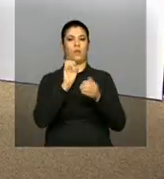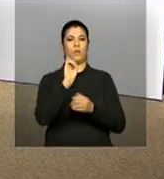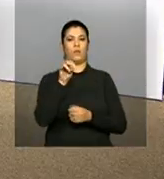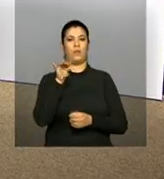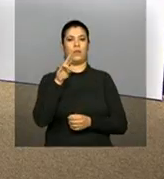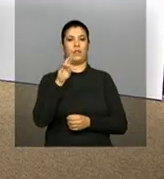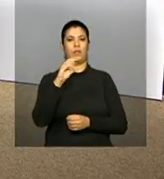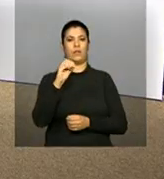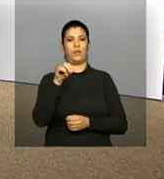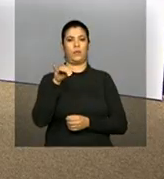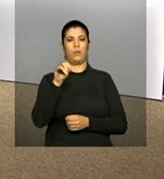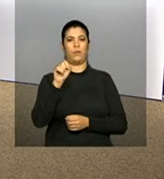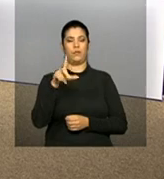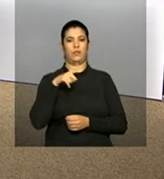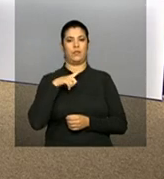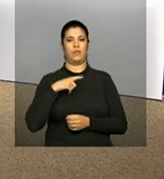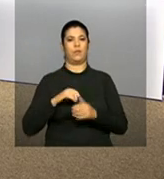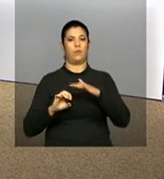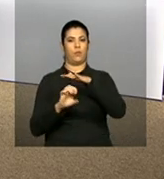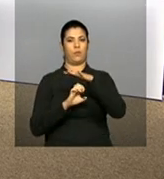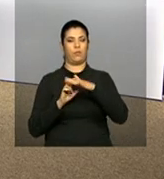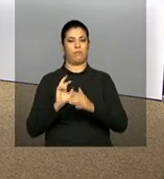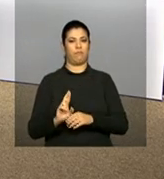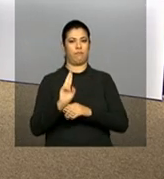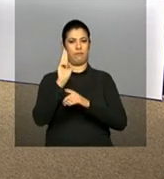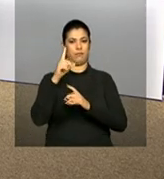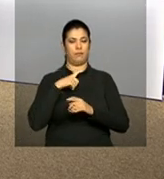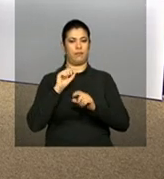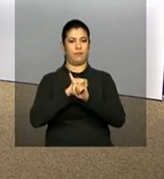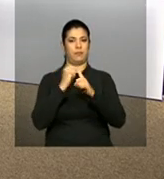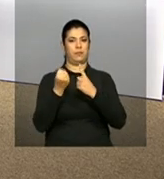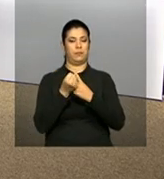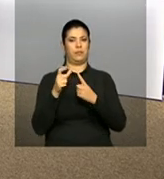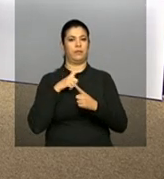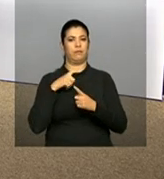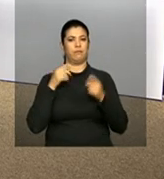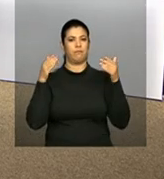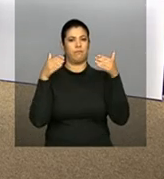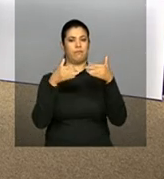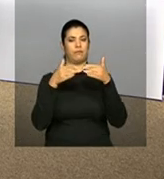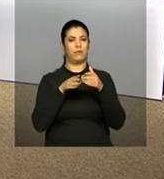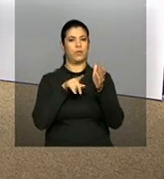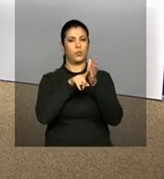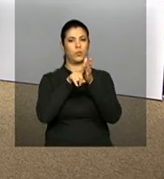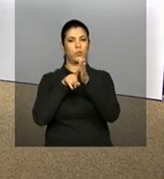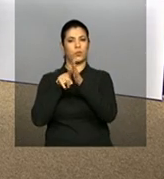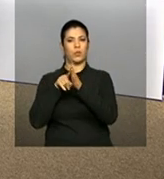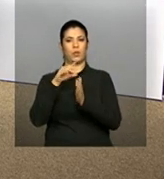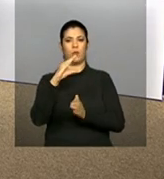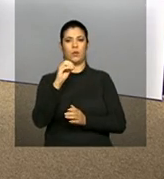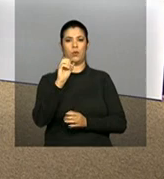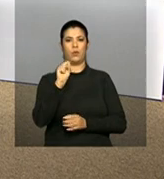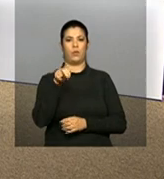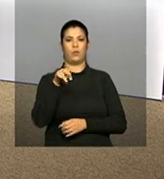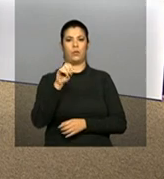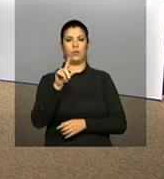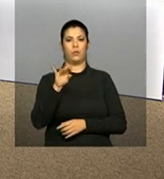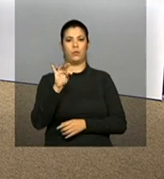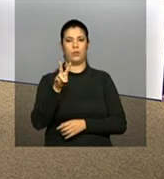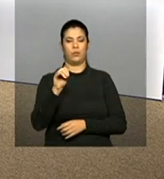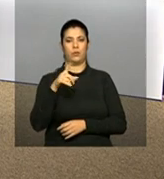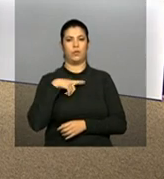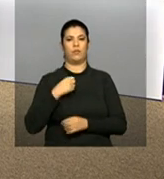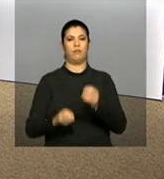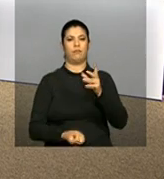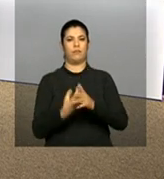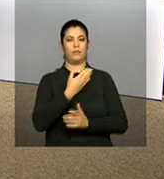composto por entidades representativas da sociedade civil. O fórum tem caráter consultivo e foi criado pelo governo federal